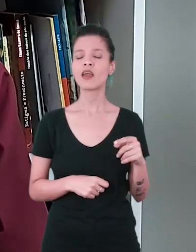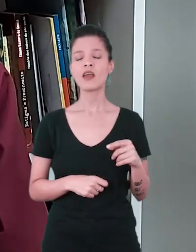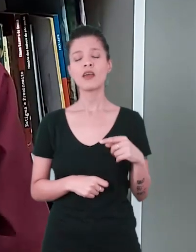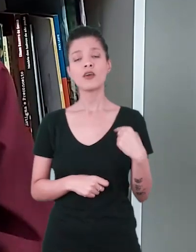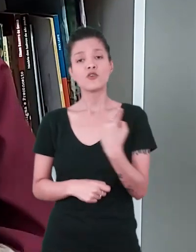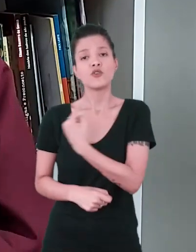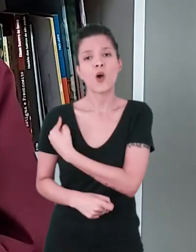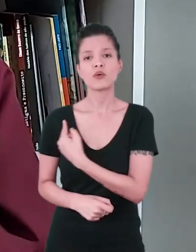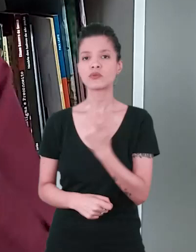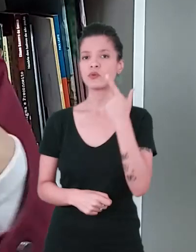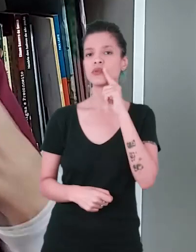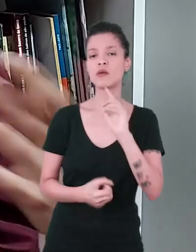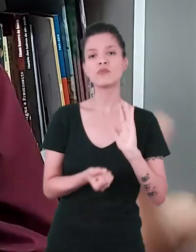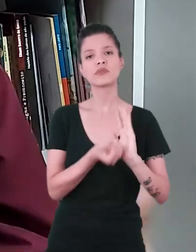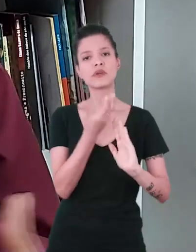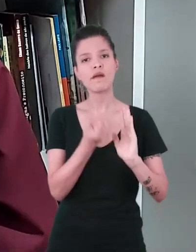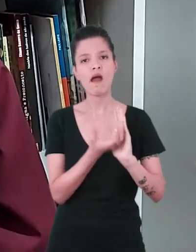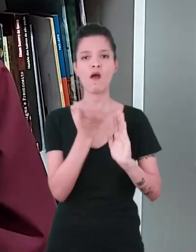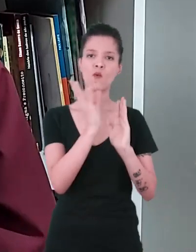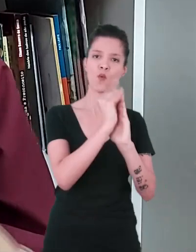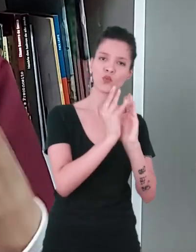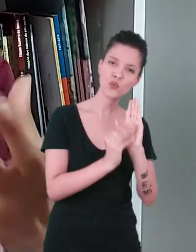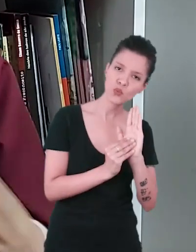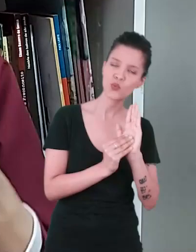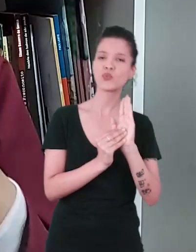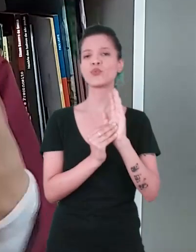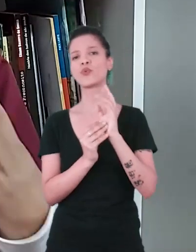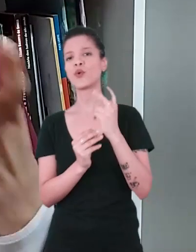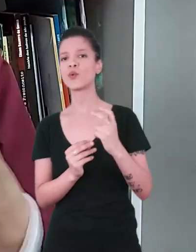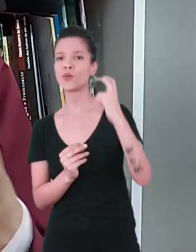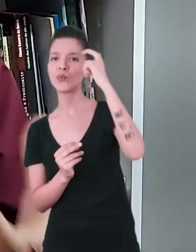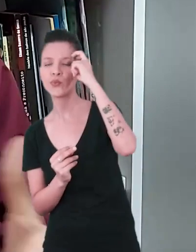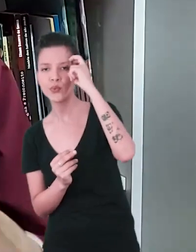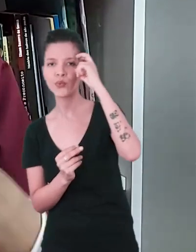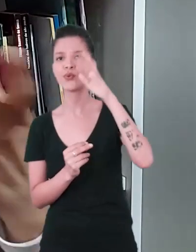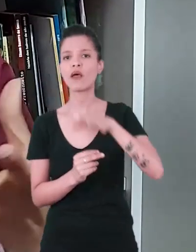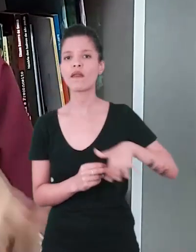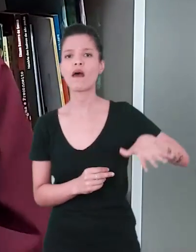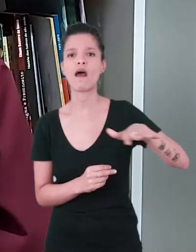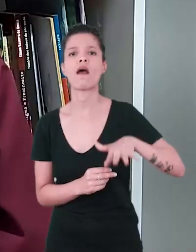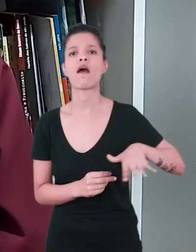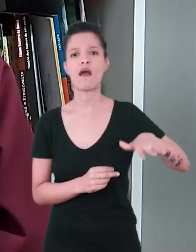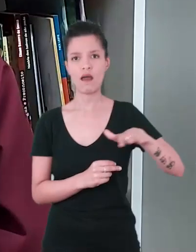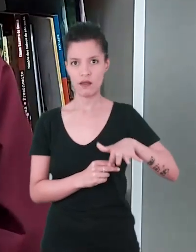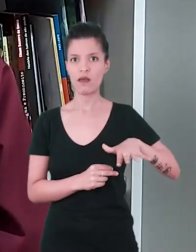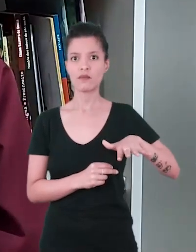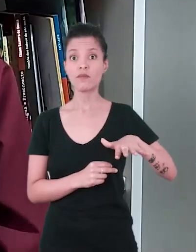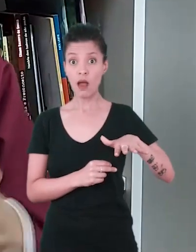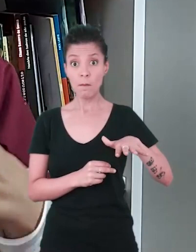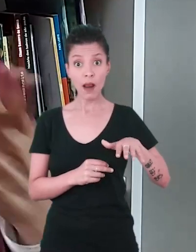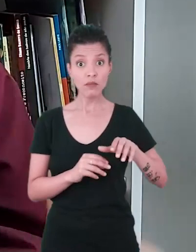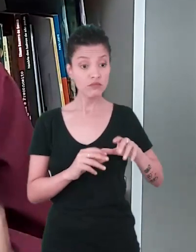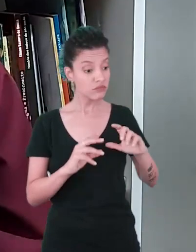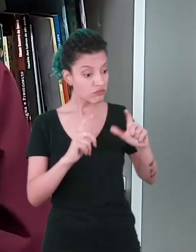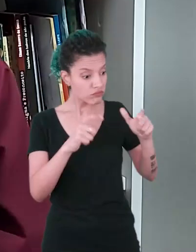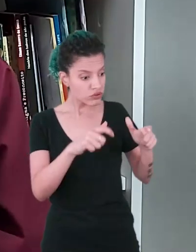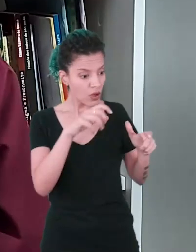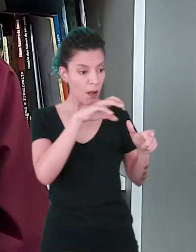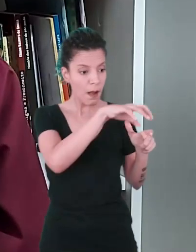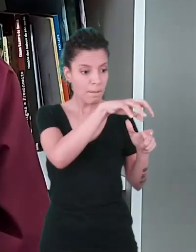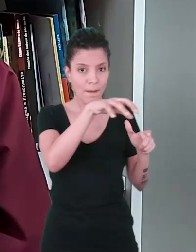desenvolver conteúdos e cultura, trabalho na área da cultura para as nossas regiões